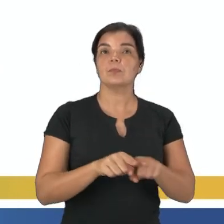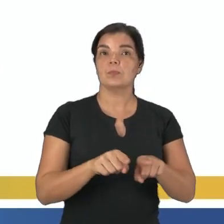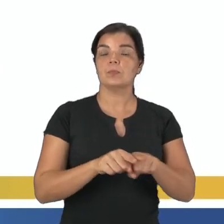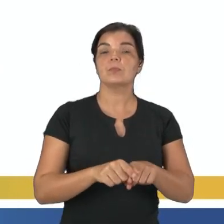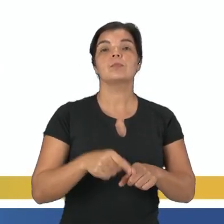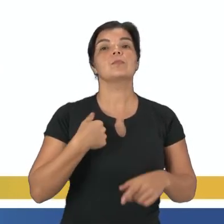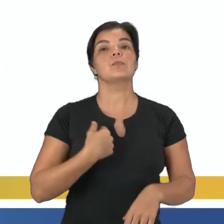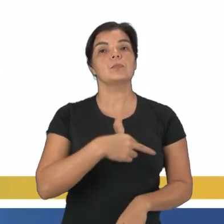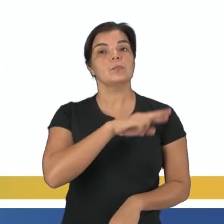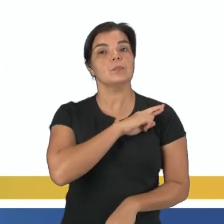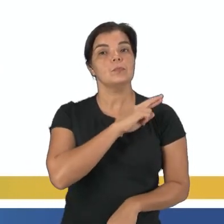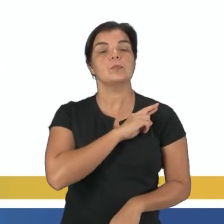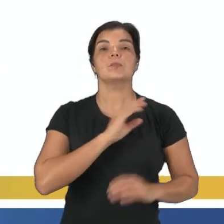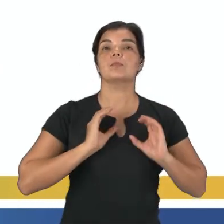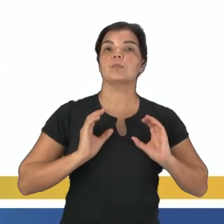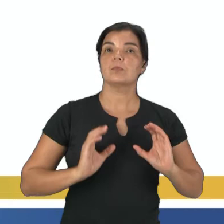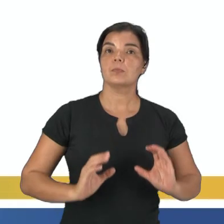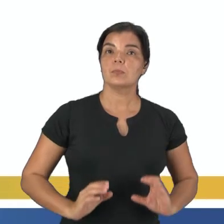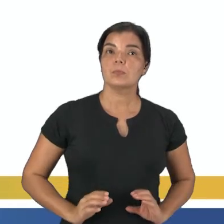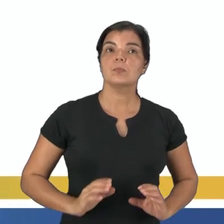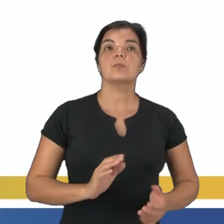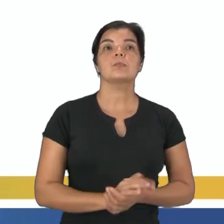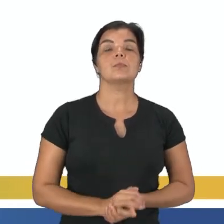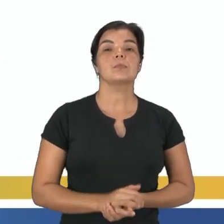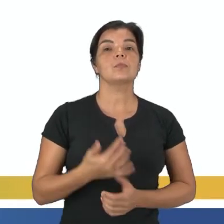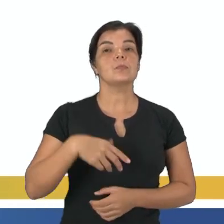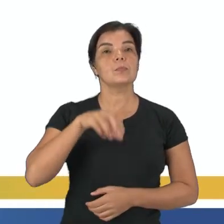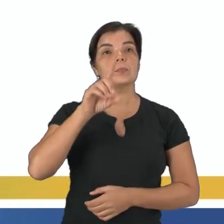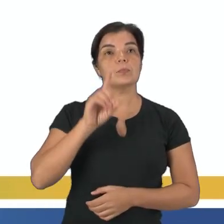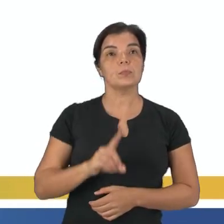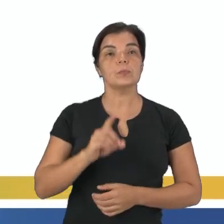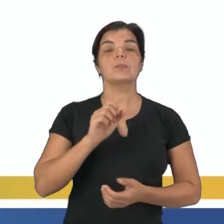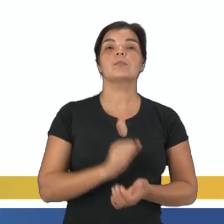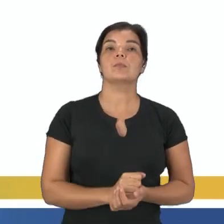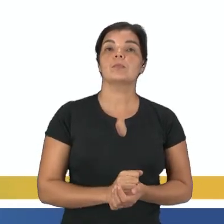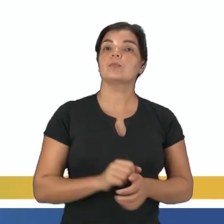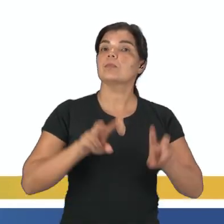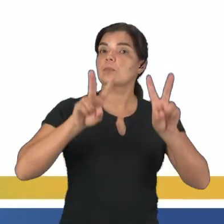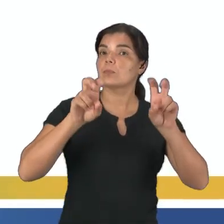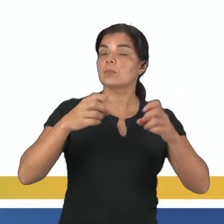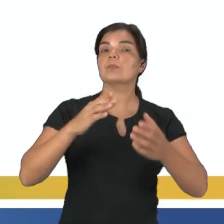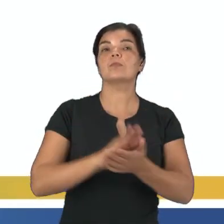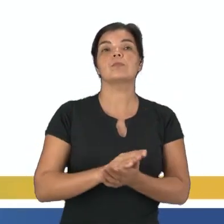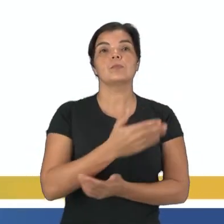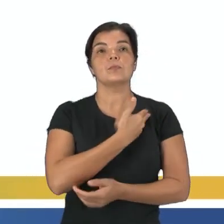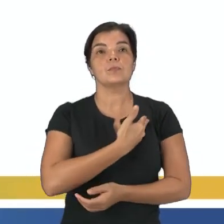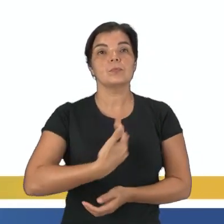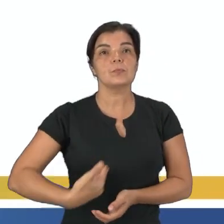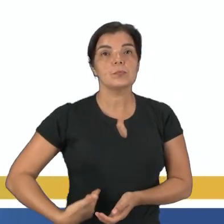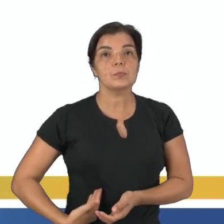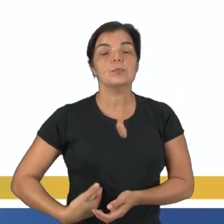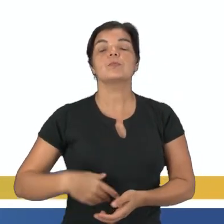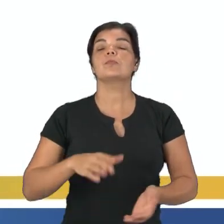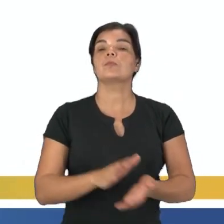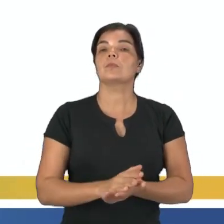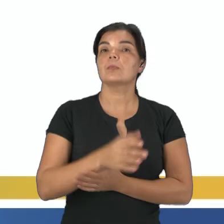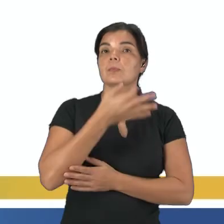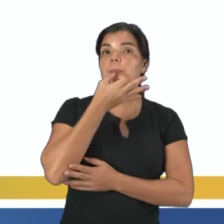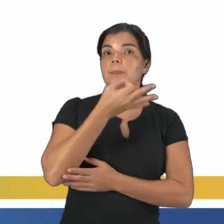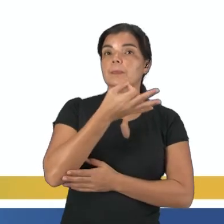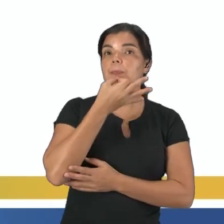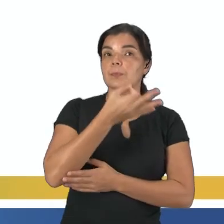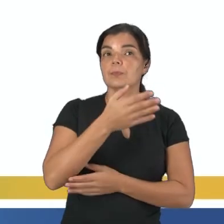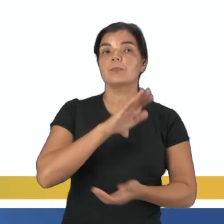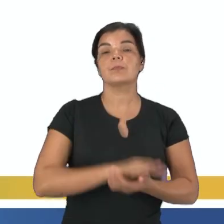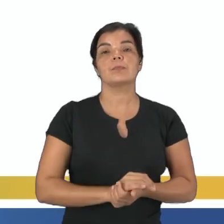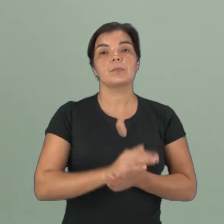uma atividade que é desempenhada pelo cidadão, por aquele que faz parte de determinada sociedade, quando